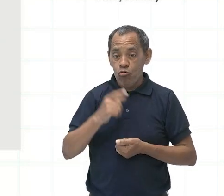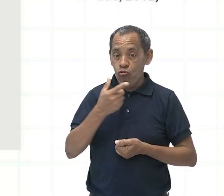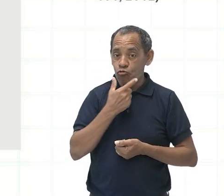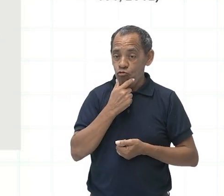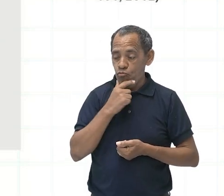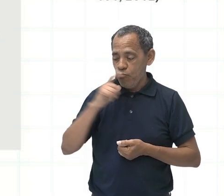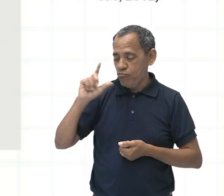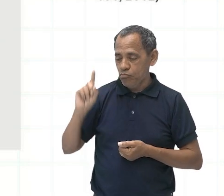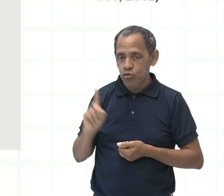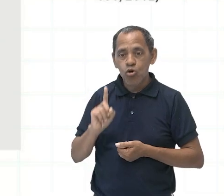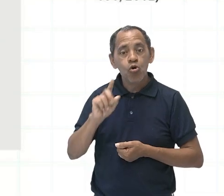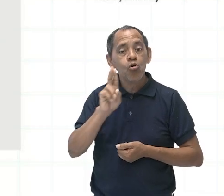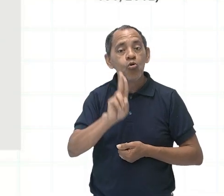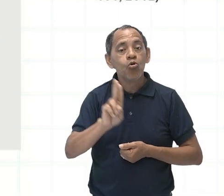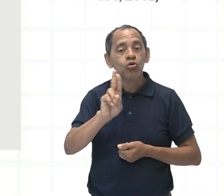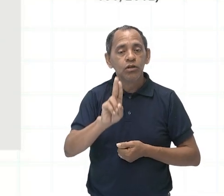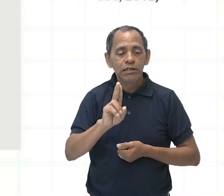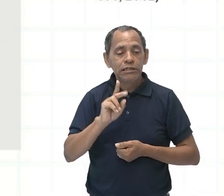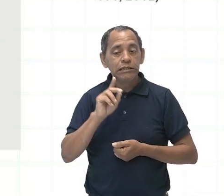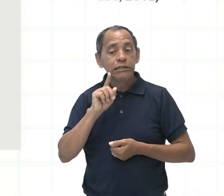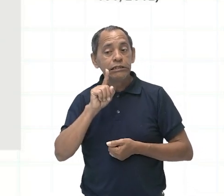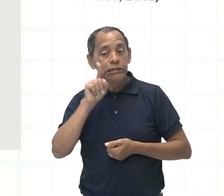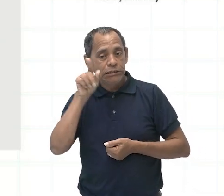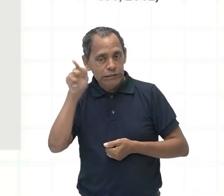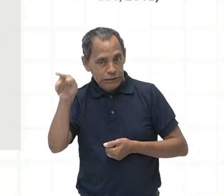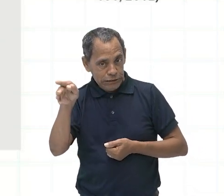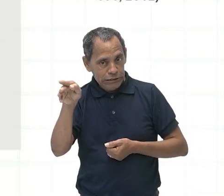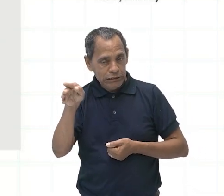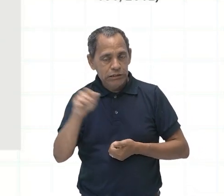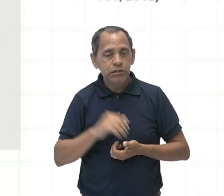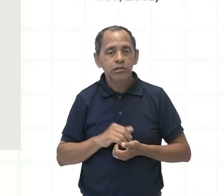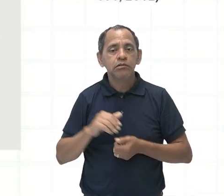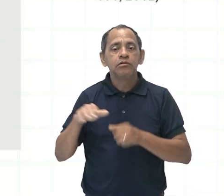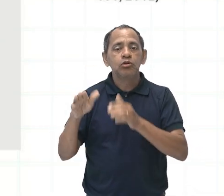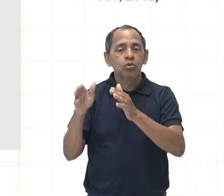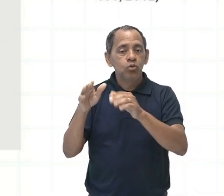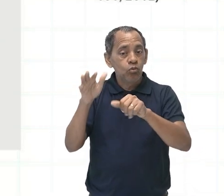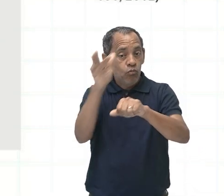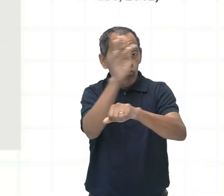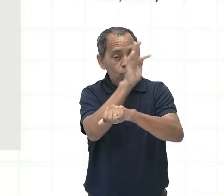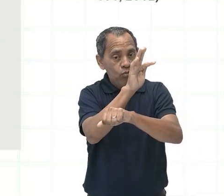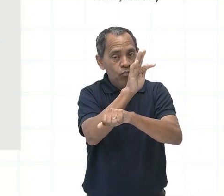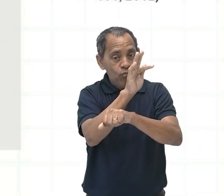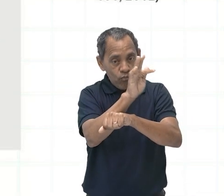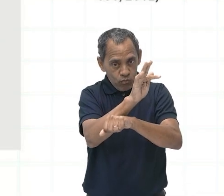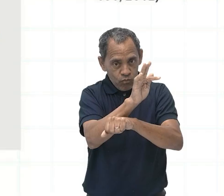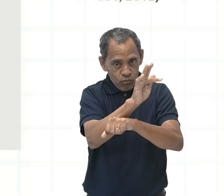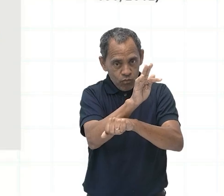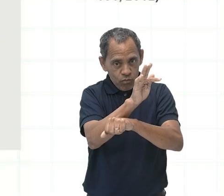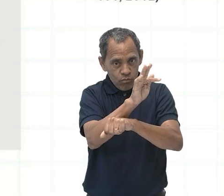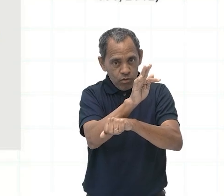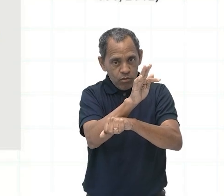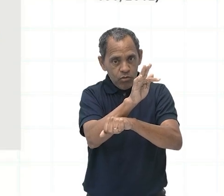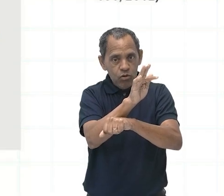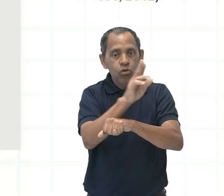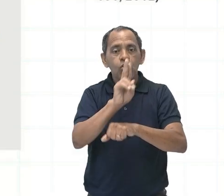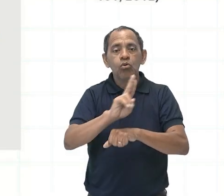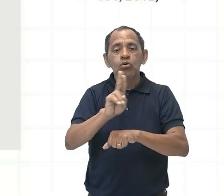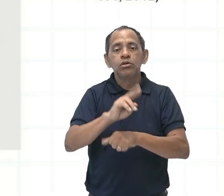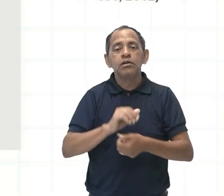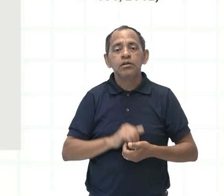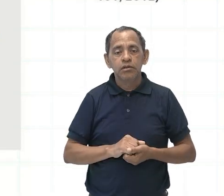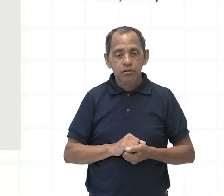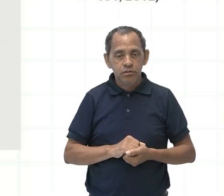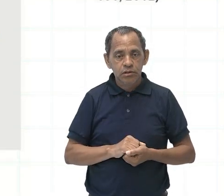utiliza aqui ir no... O padrão formal diria que seria ir ao. Utiliza o